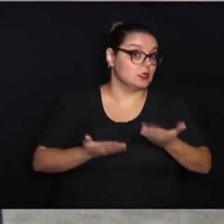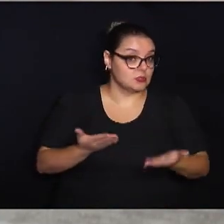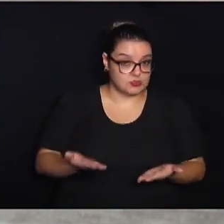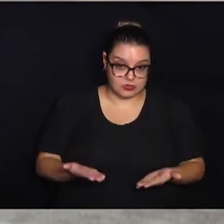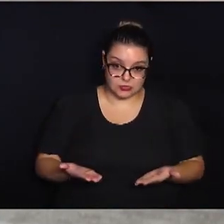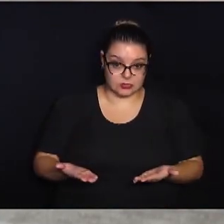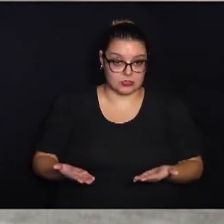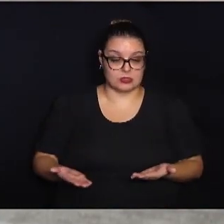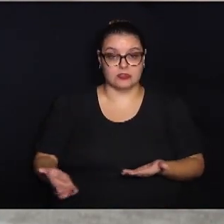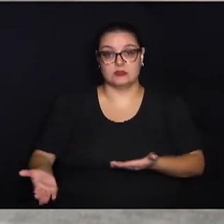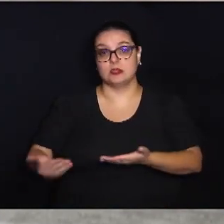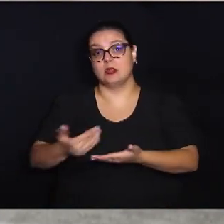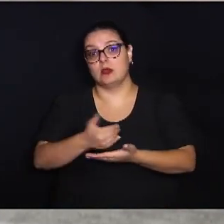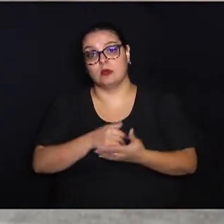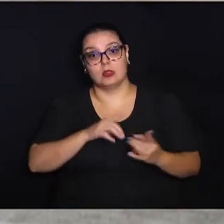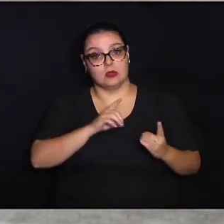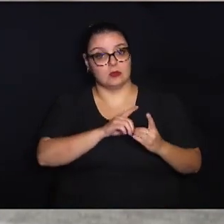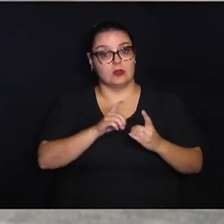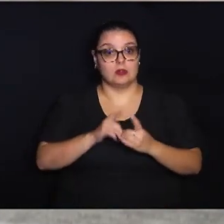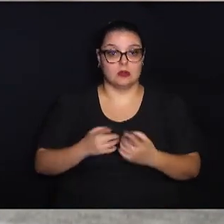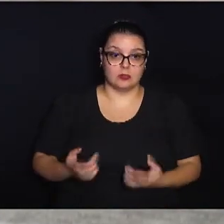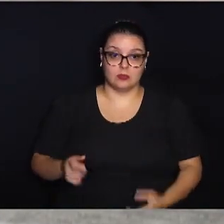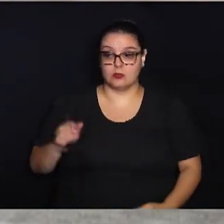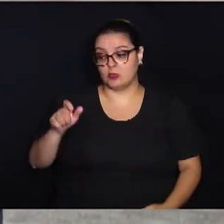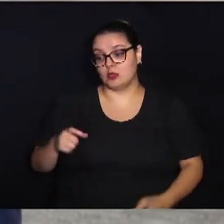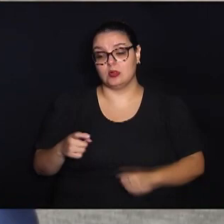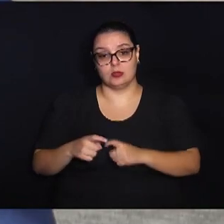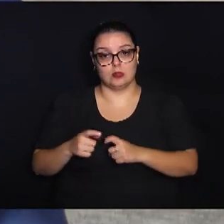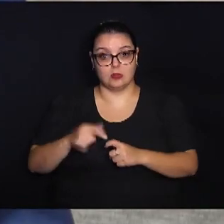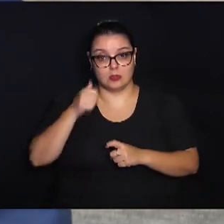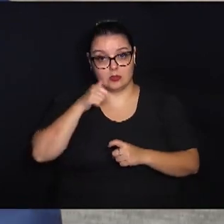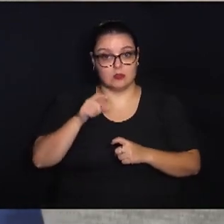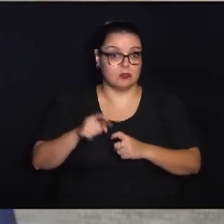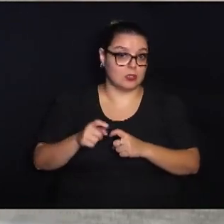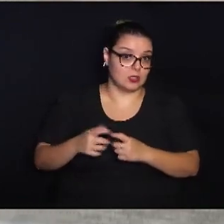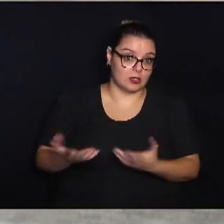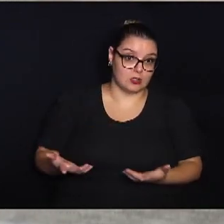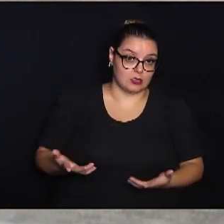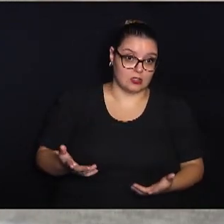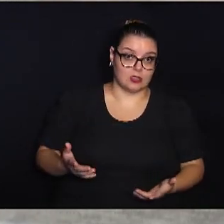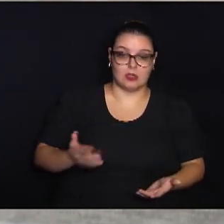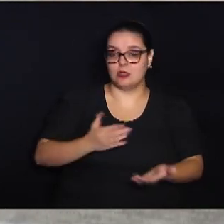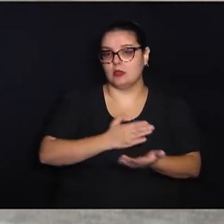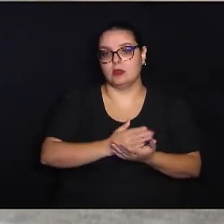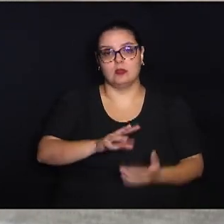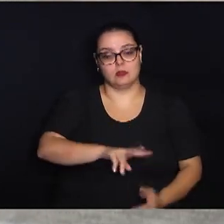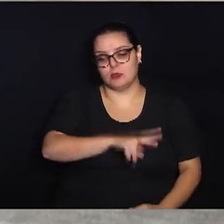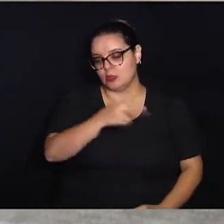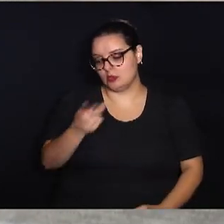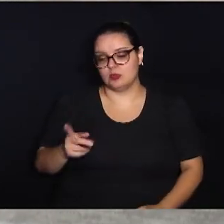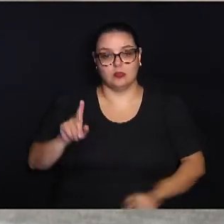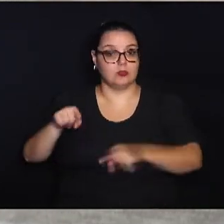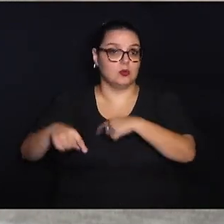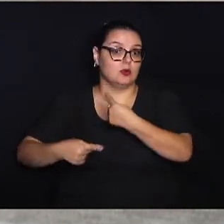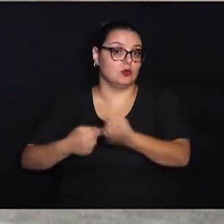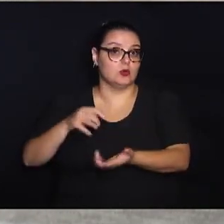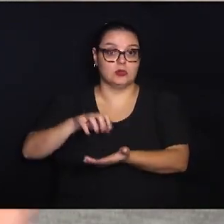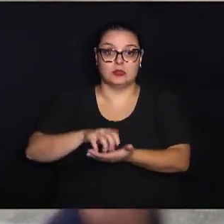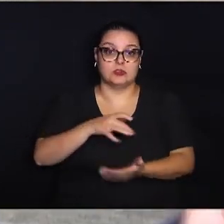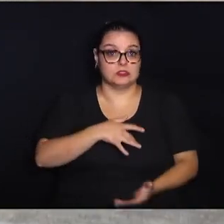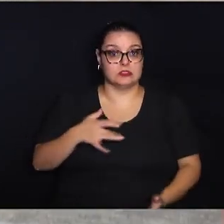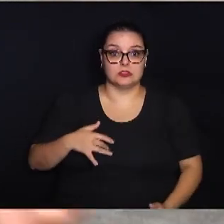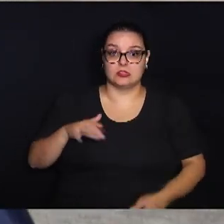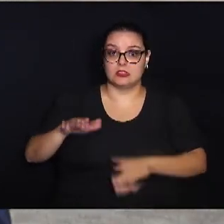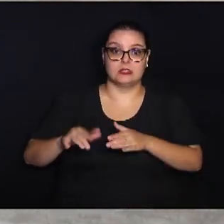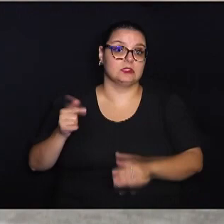estão sendo acolhidas e atendidas por um determinado médico ou médica e passam a ser direcionadas por um outro centro de saúde que às vezes